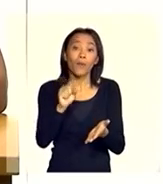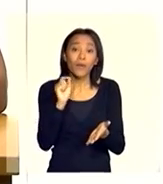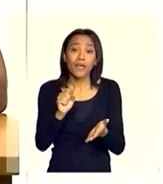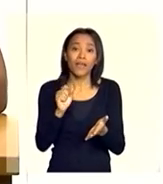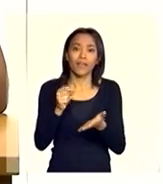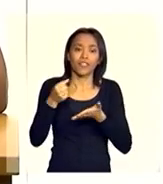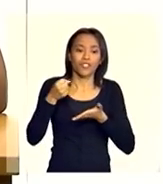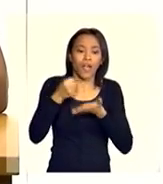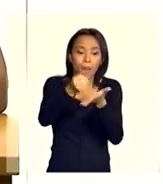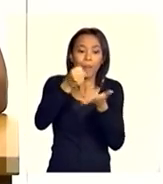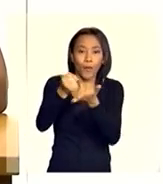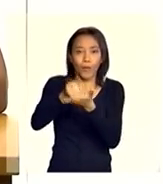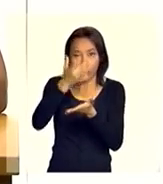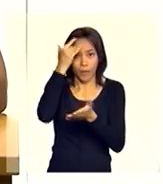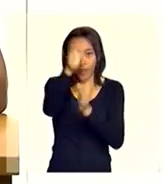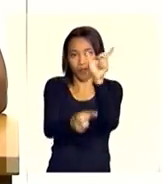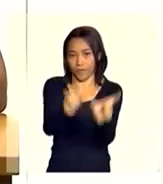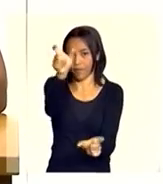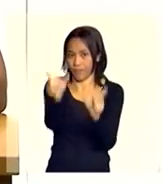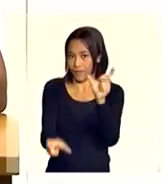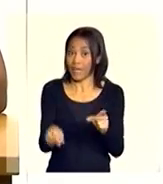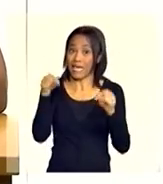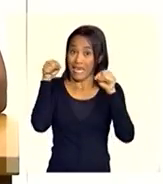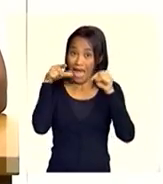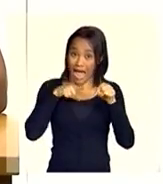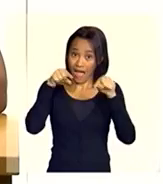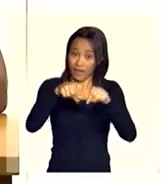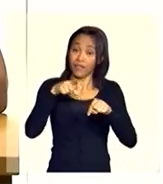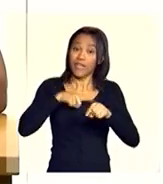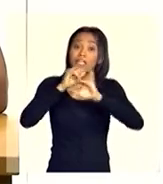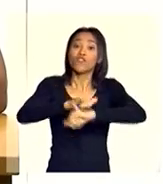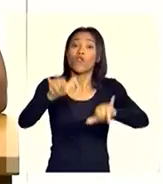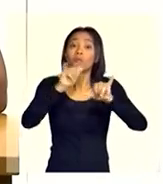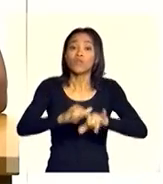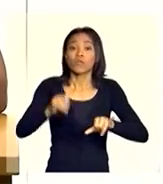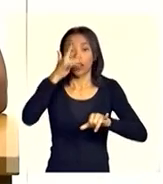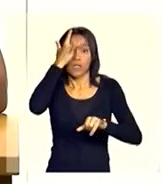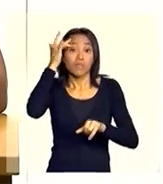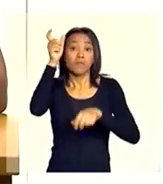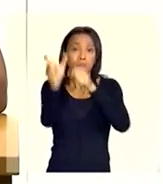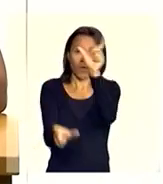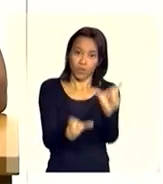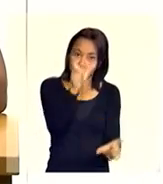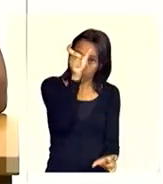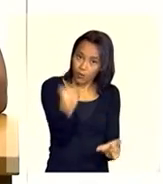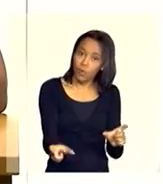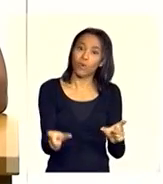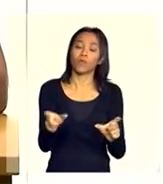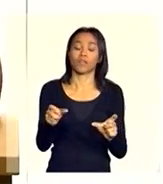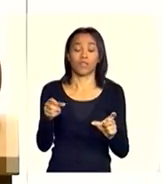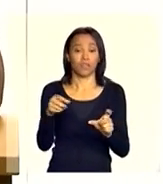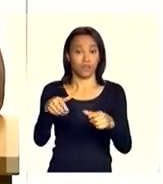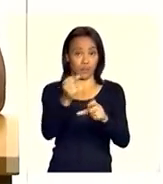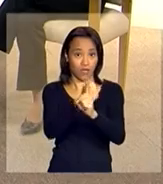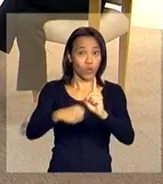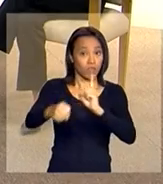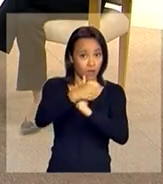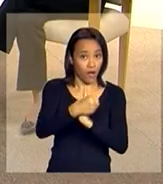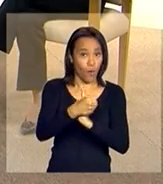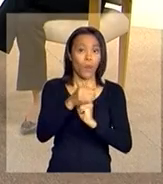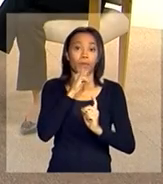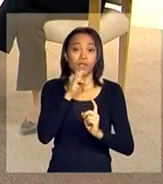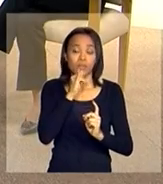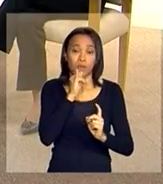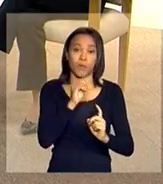humanos que é nessa aba que contém as informações dos trabalhadores da do sistema de assistência social no caso do órgão